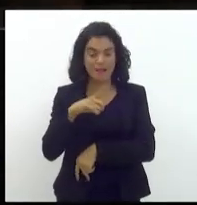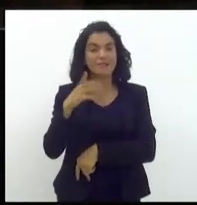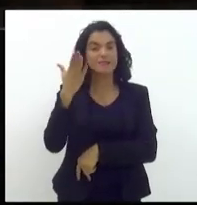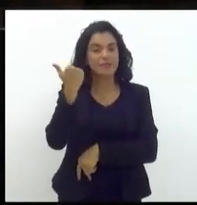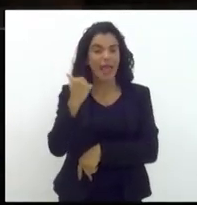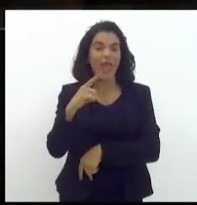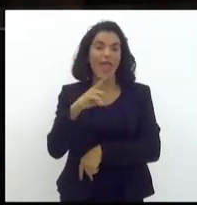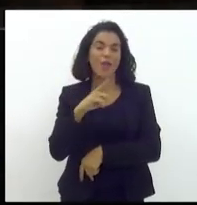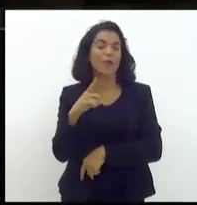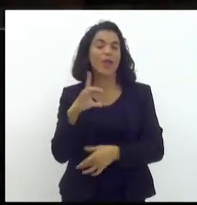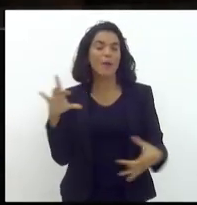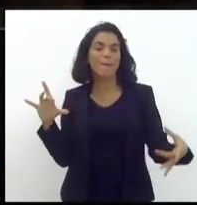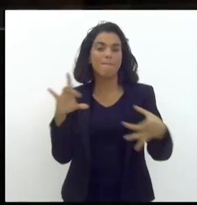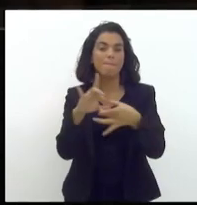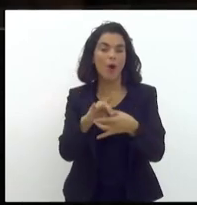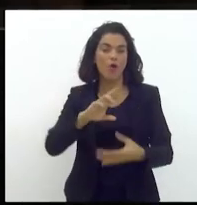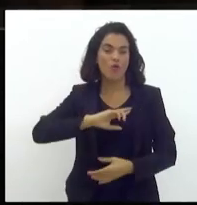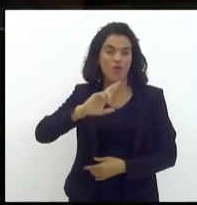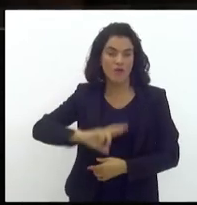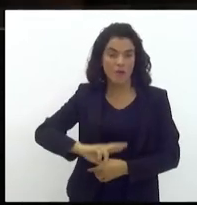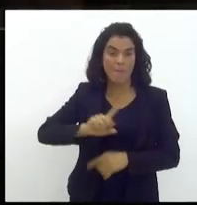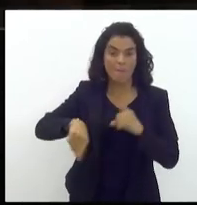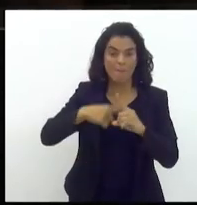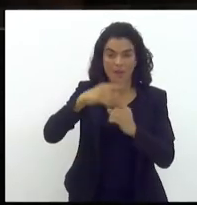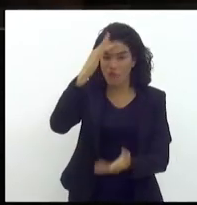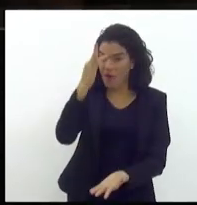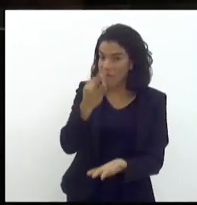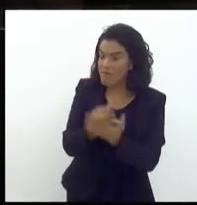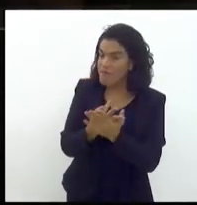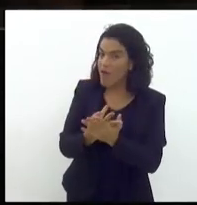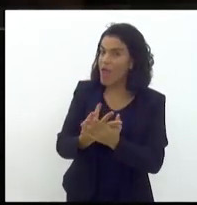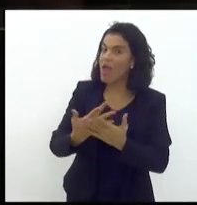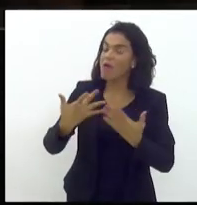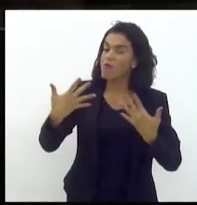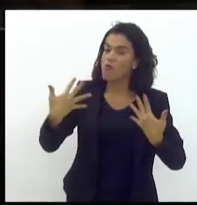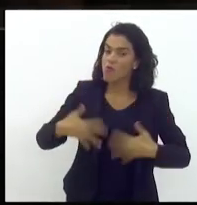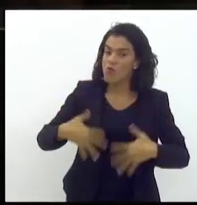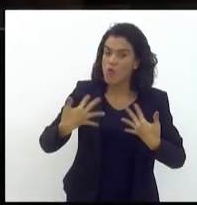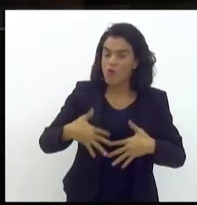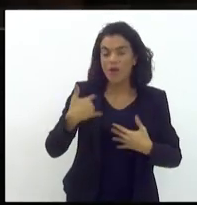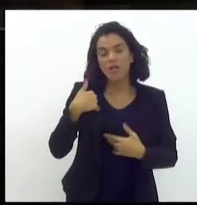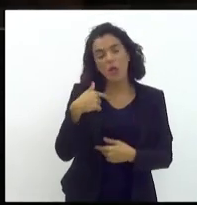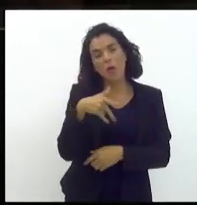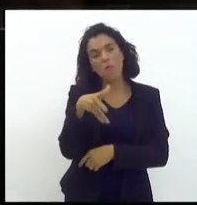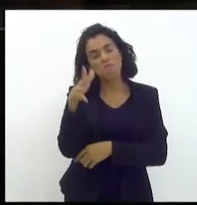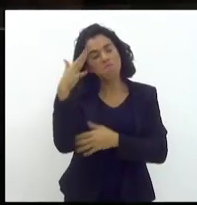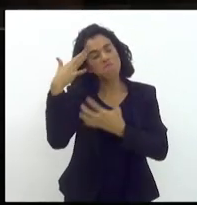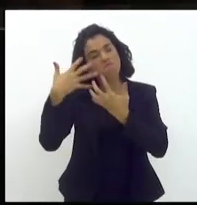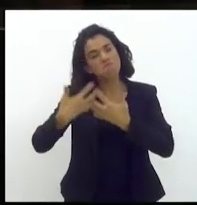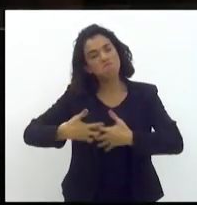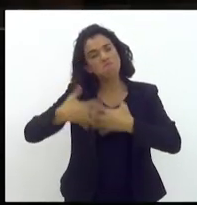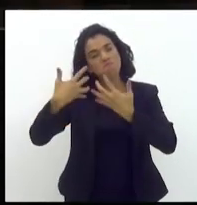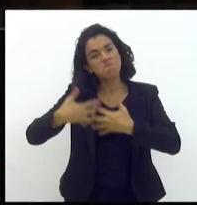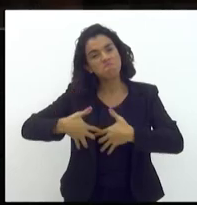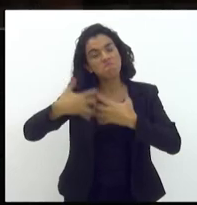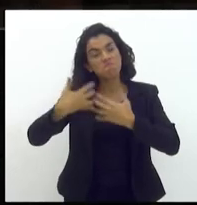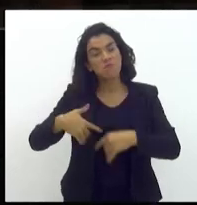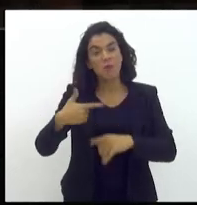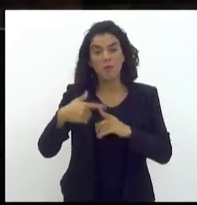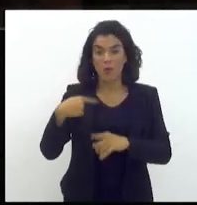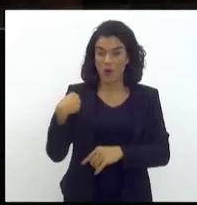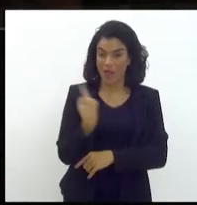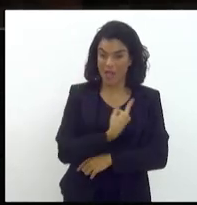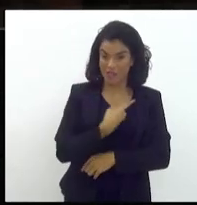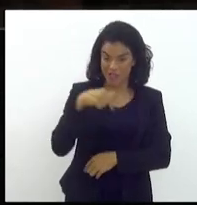tem uma fé muito profunda eu tô pensando por aí porque a gente sustenta